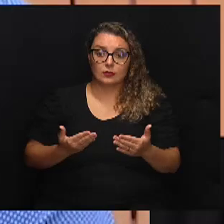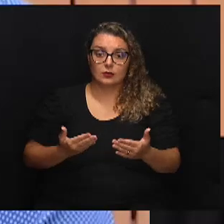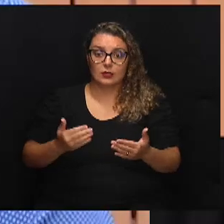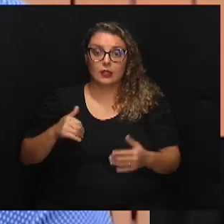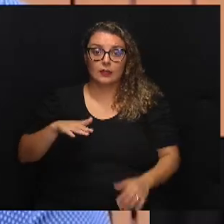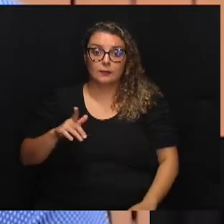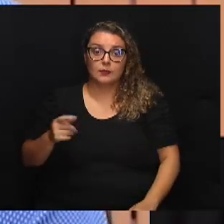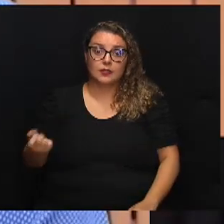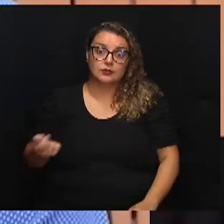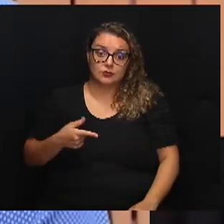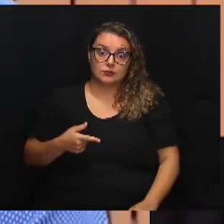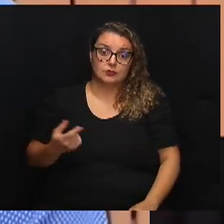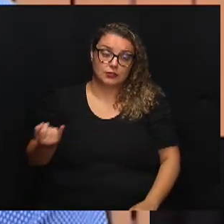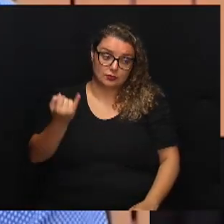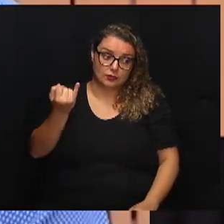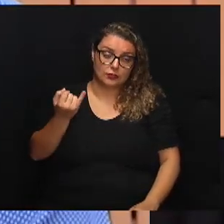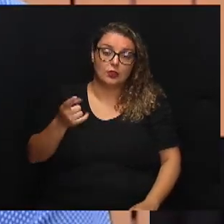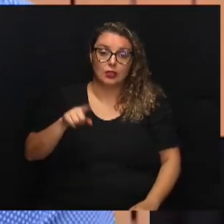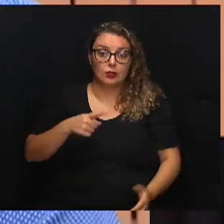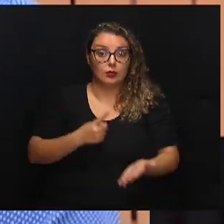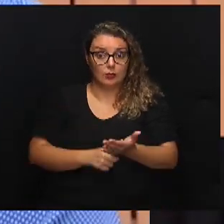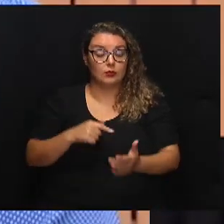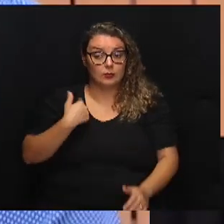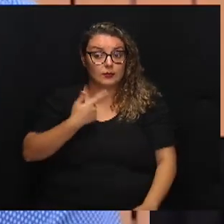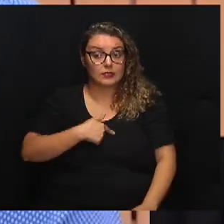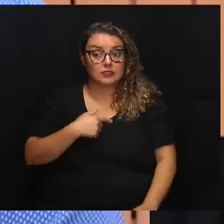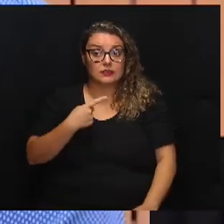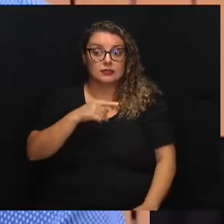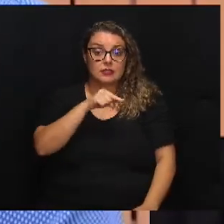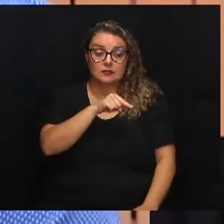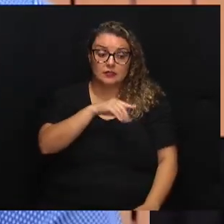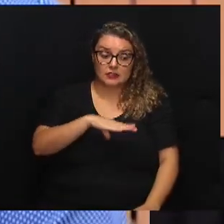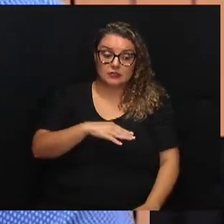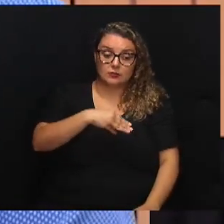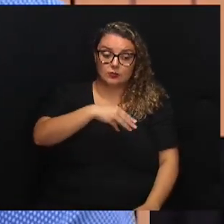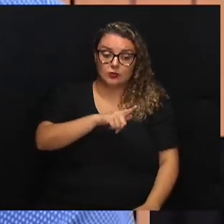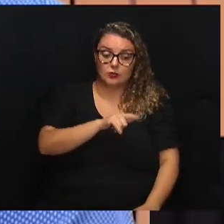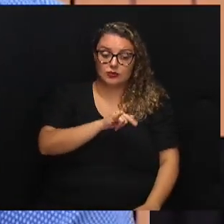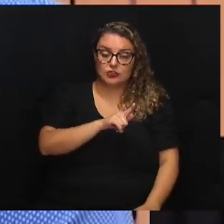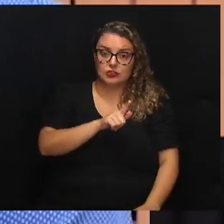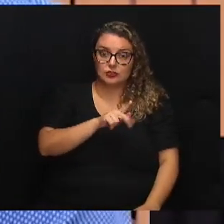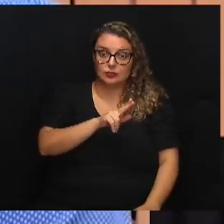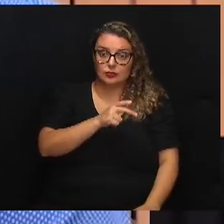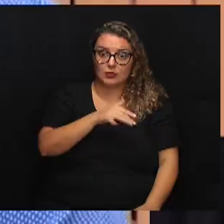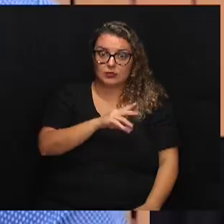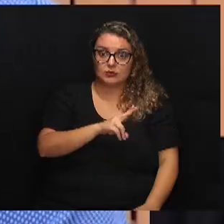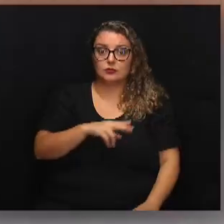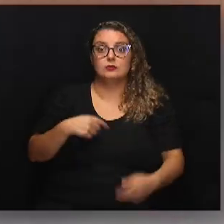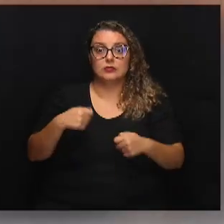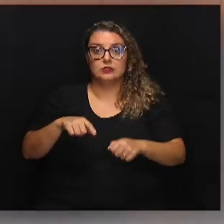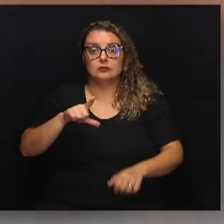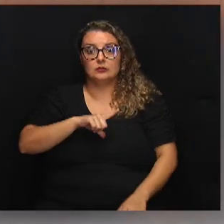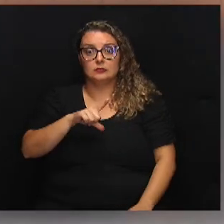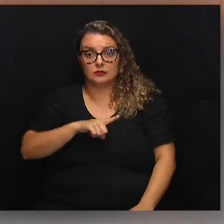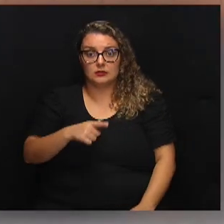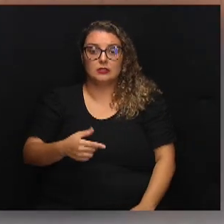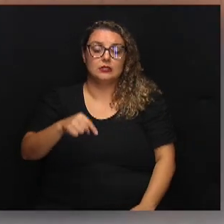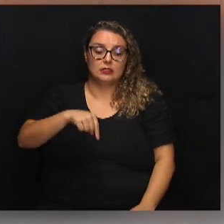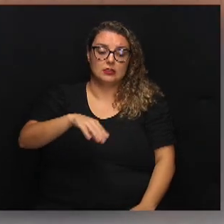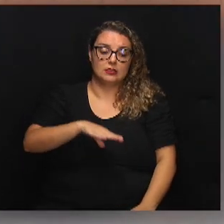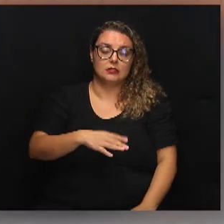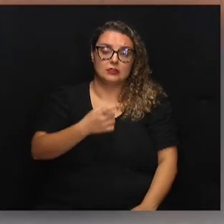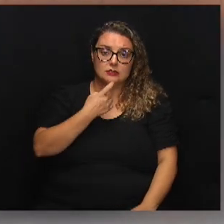que importante um compromisso nosso, porque se ele fez lá em Mogi Guaçu, nós temos que fazer aqui na cidade de Campinas. Após a